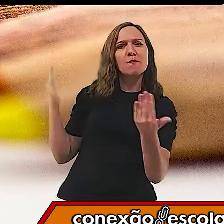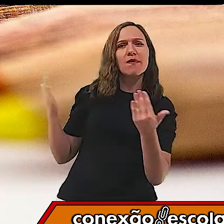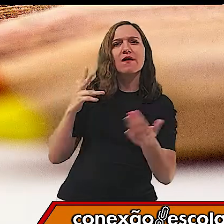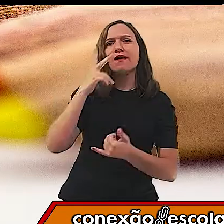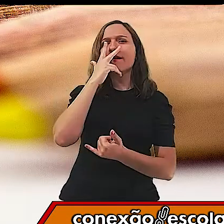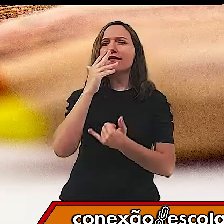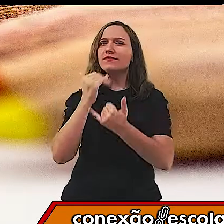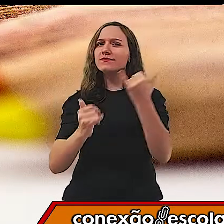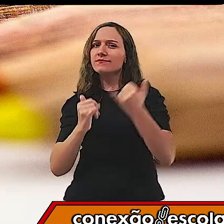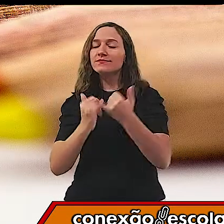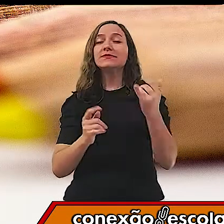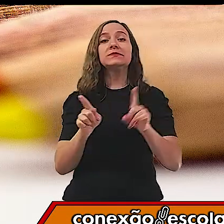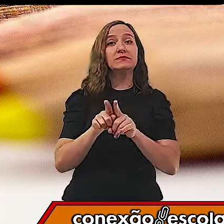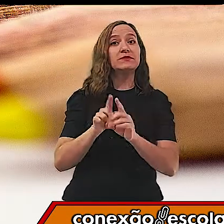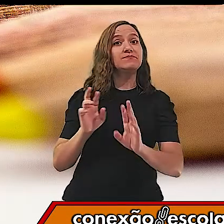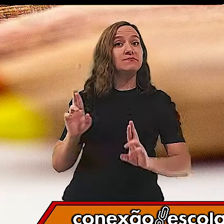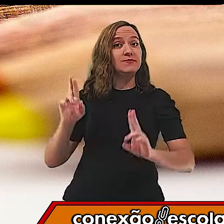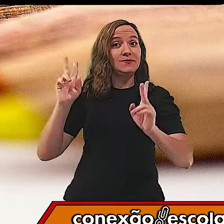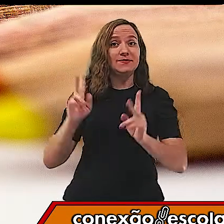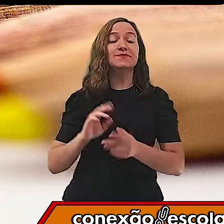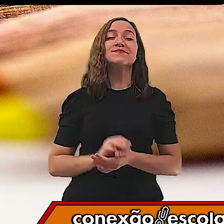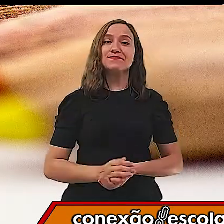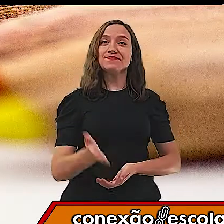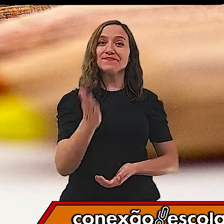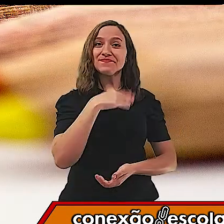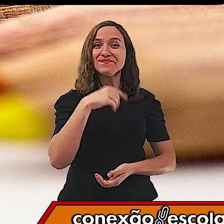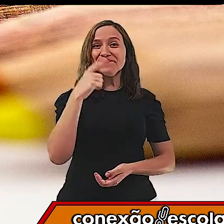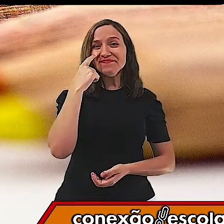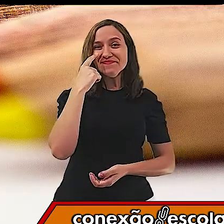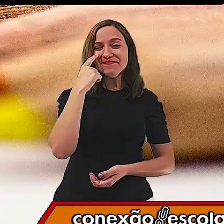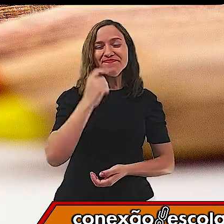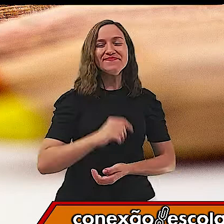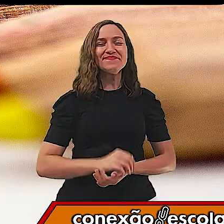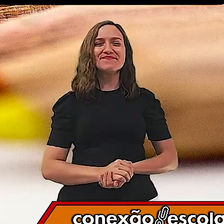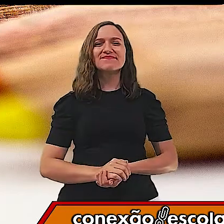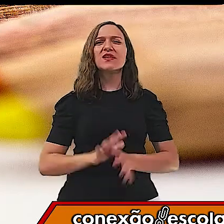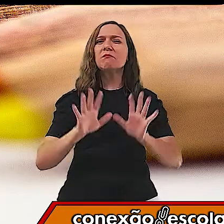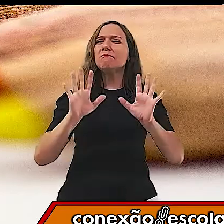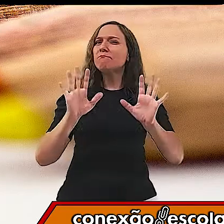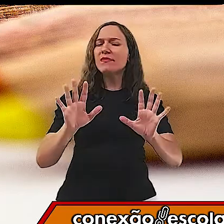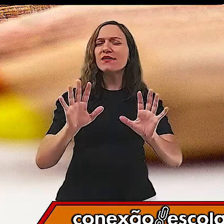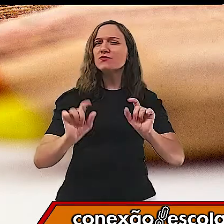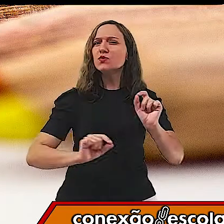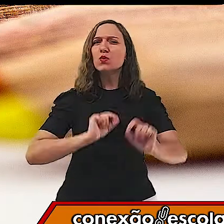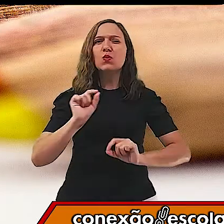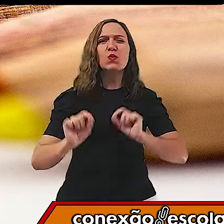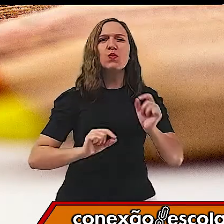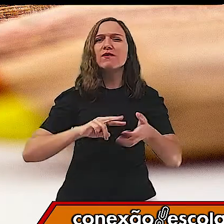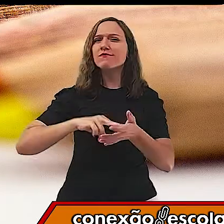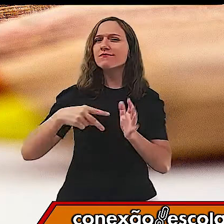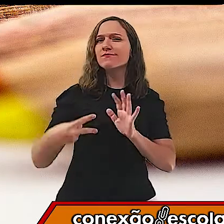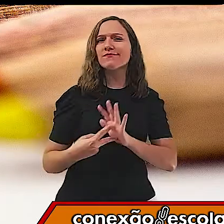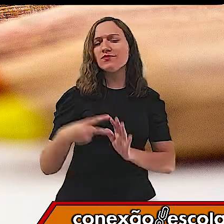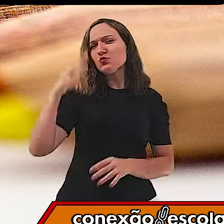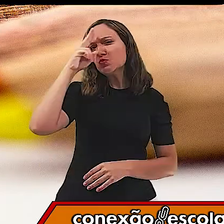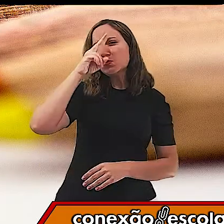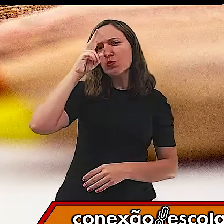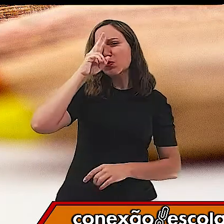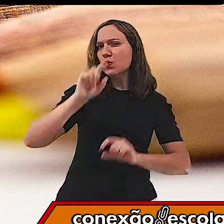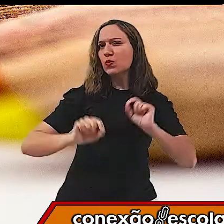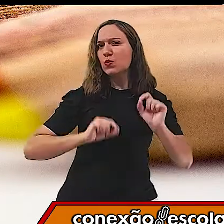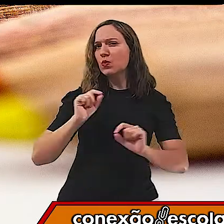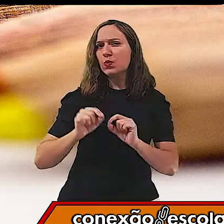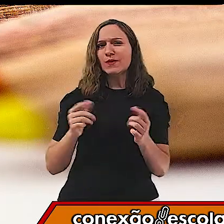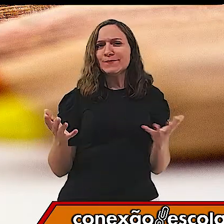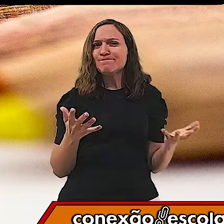lá? Pensando nisso, o que é história? Vocês já pararam para pensar o